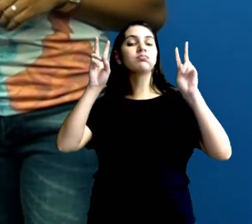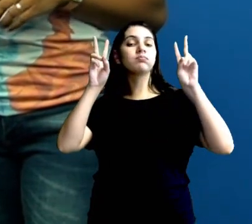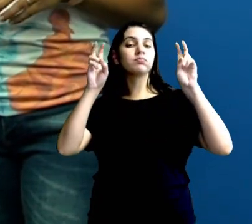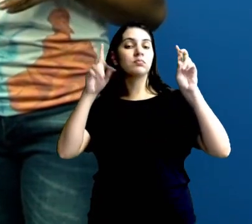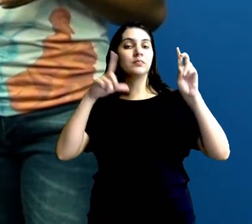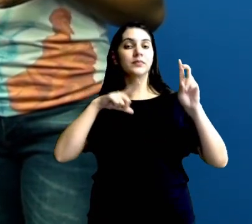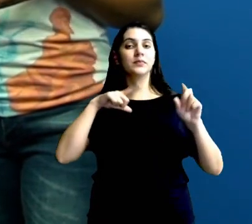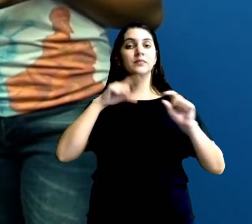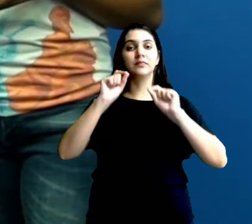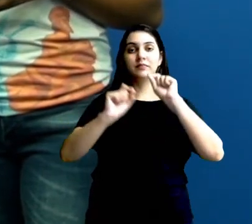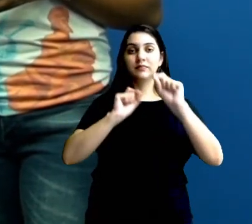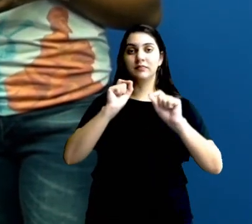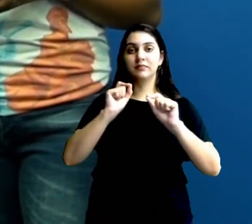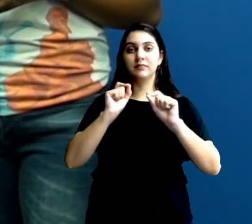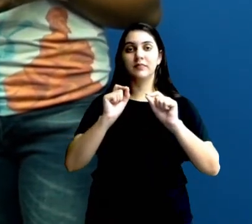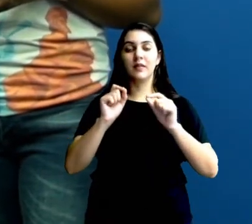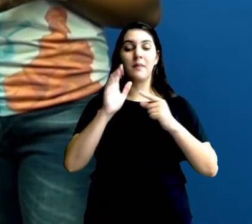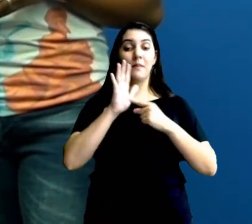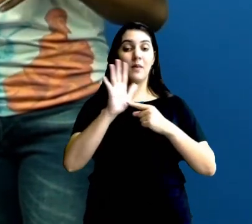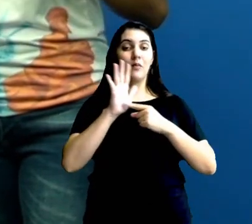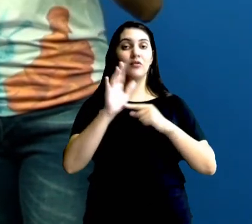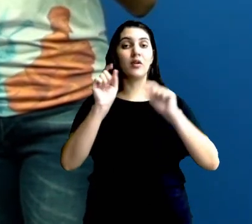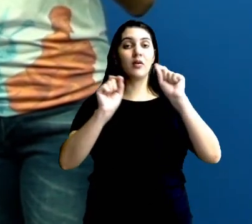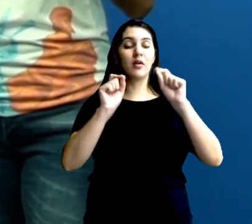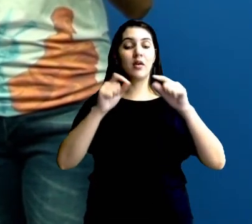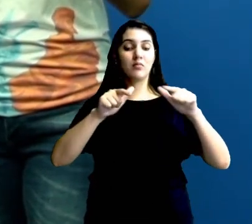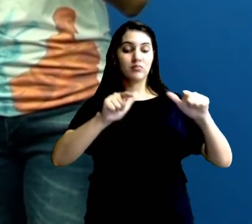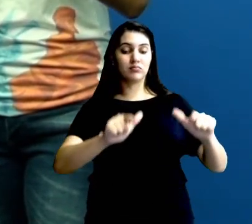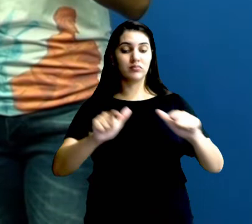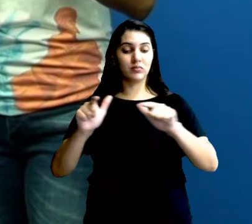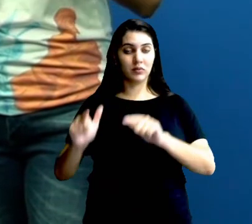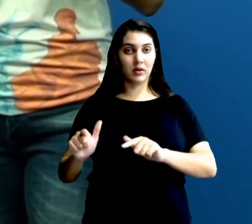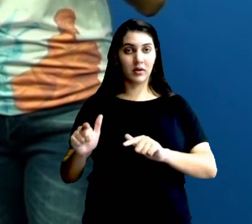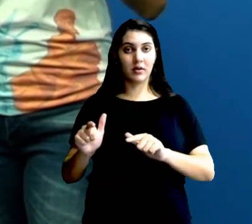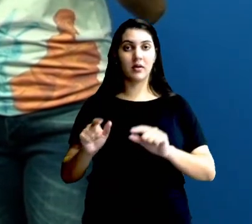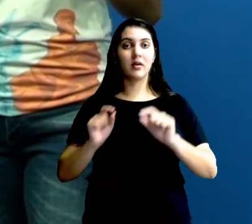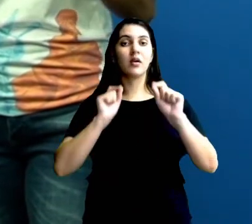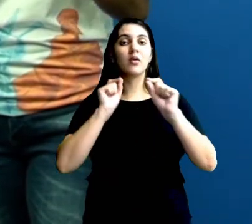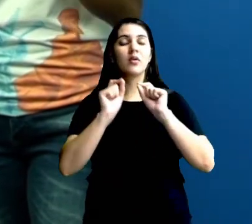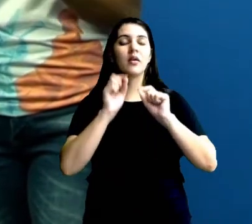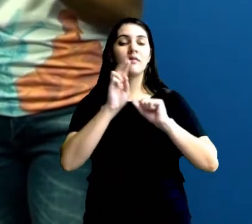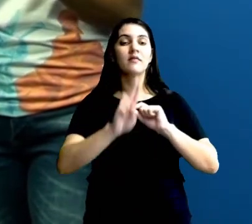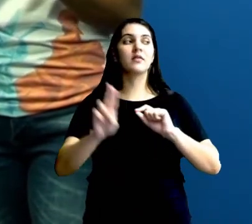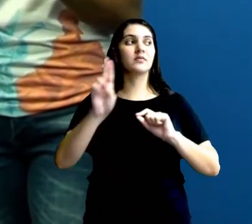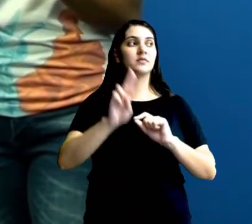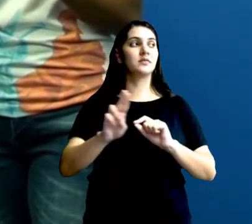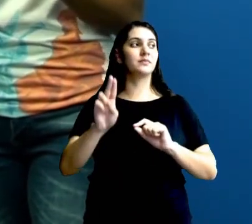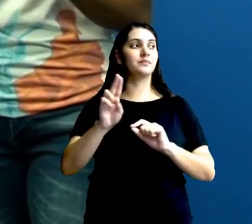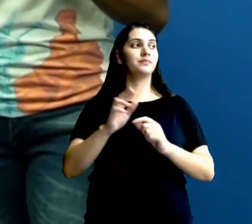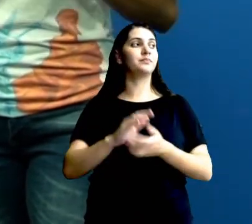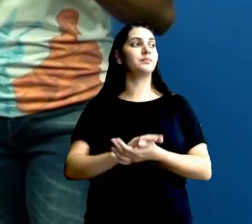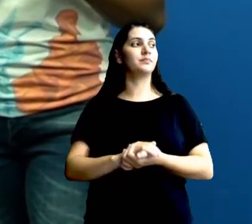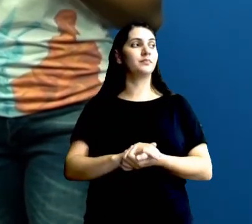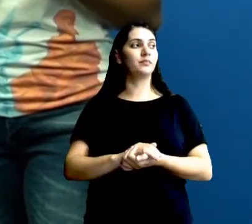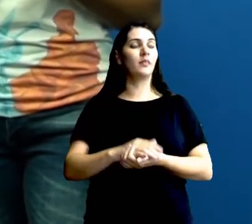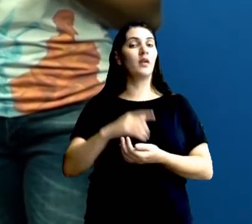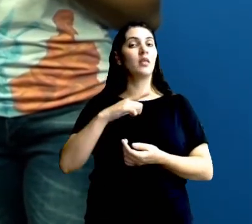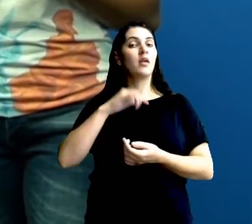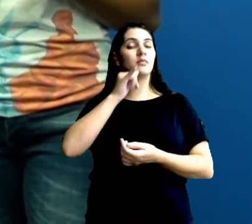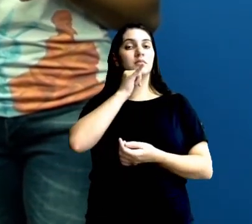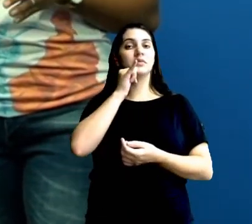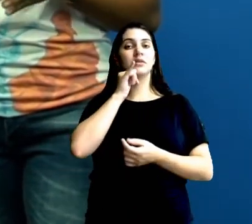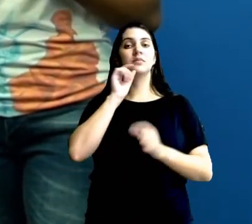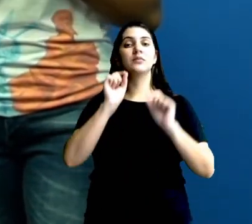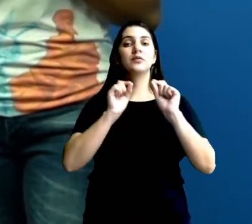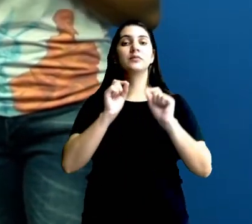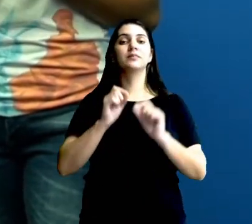nós temos é exatamente para indicar o lugar. Aí sim a gente usa o of the, tá? Temos um exemplo